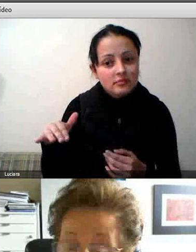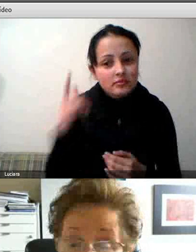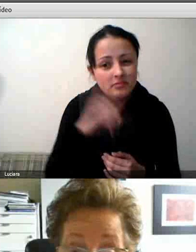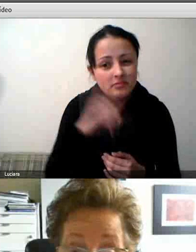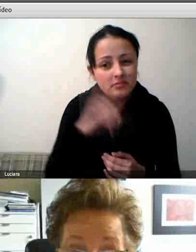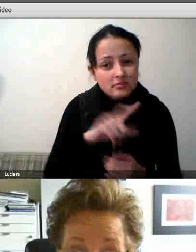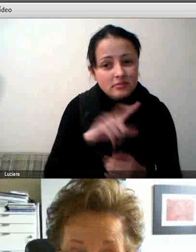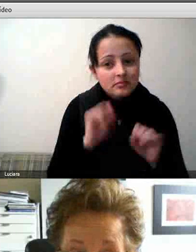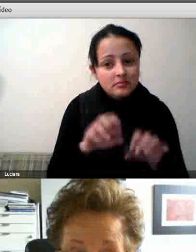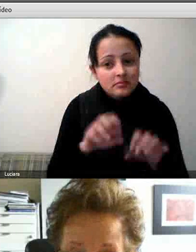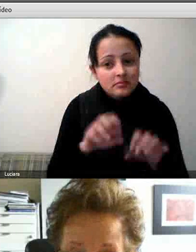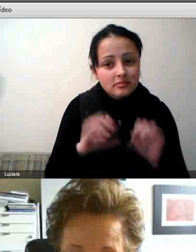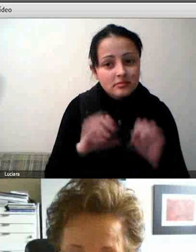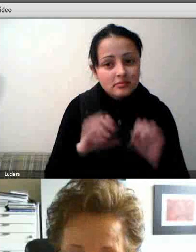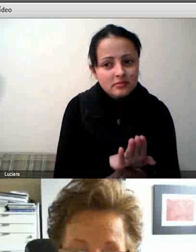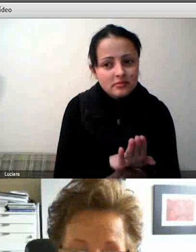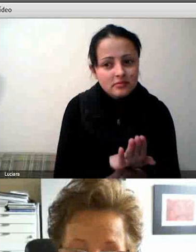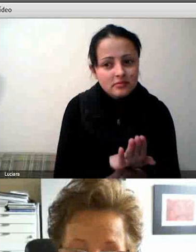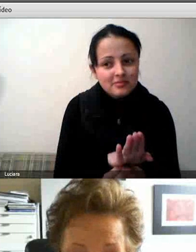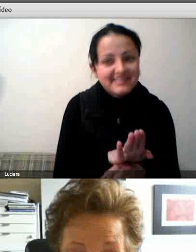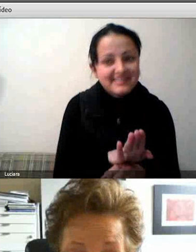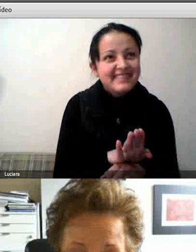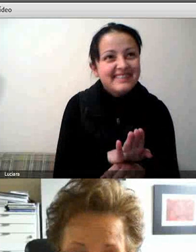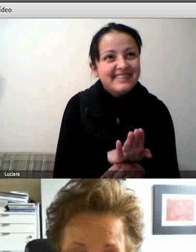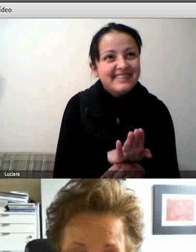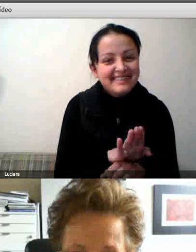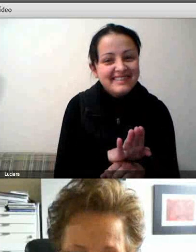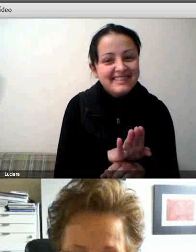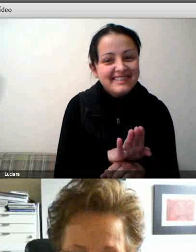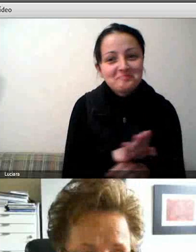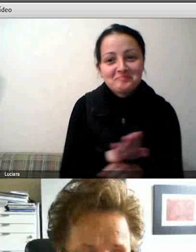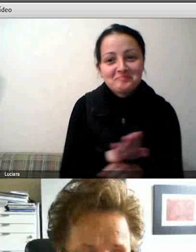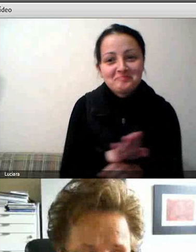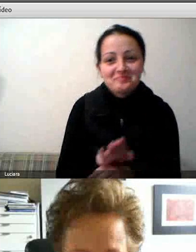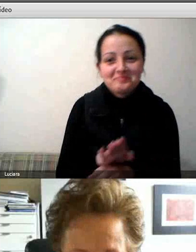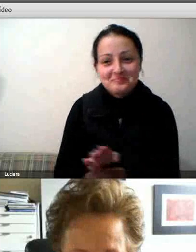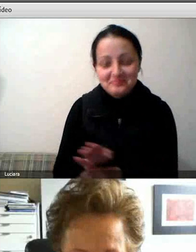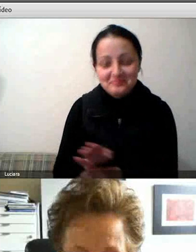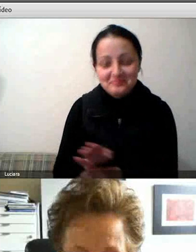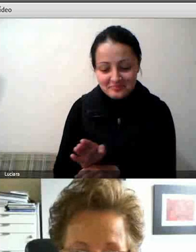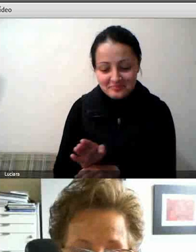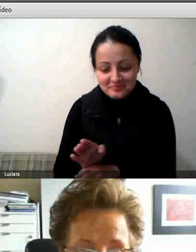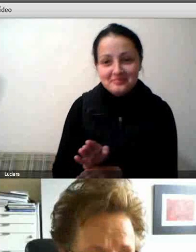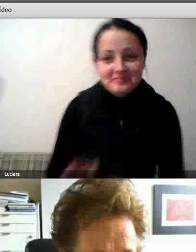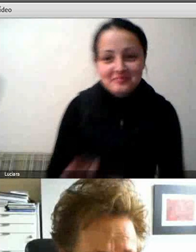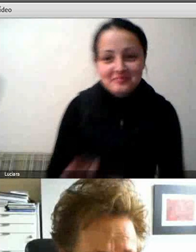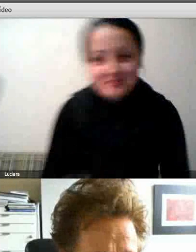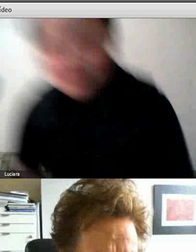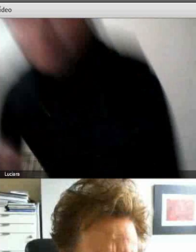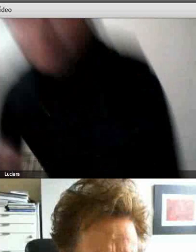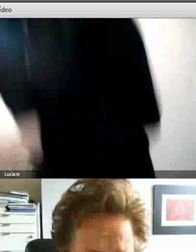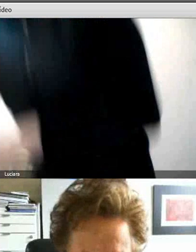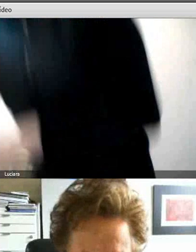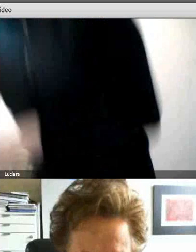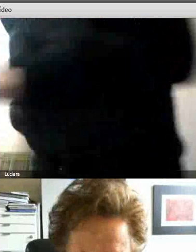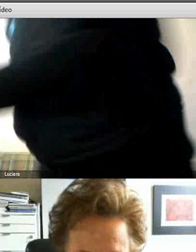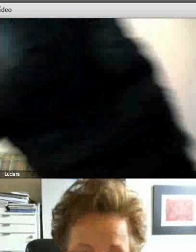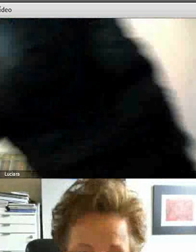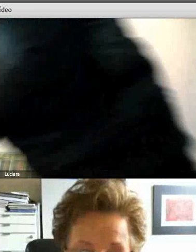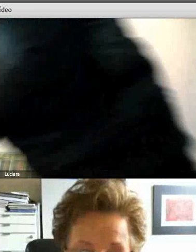A província de São Pedro. No província de São Pedro, que é do Rio Grande do Sul, nós podemos fazer uma